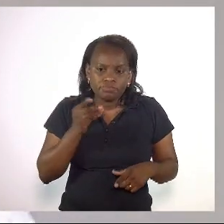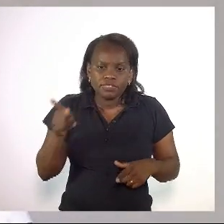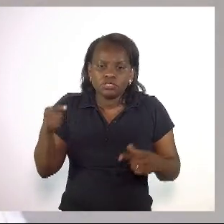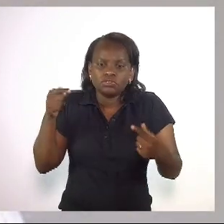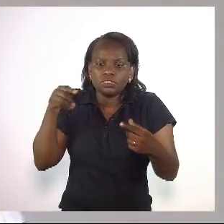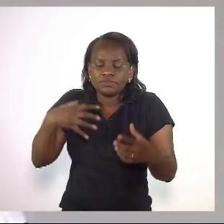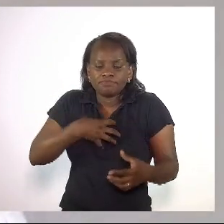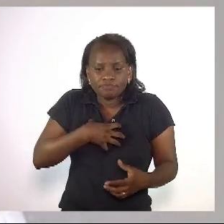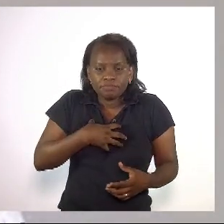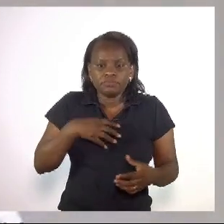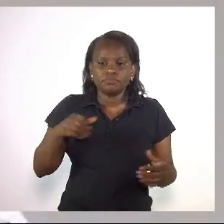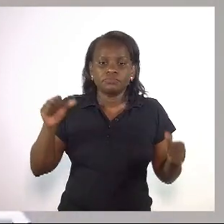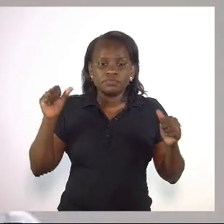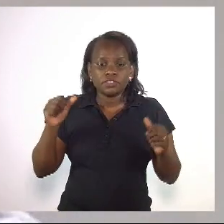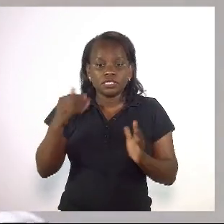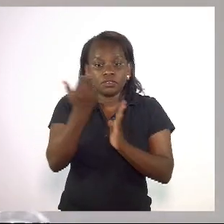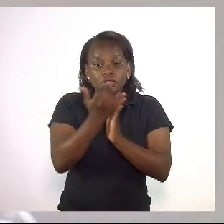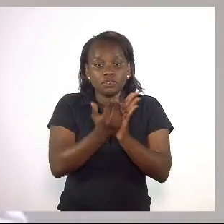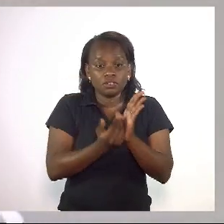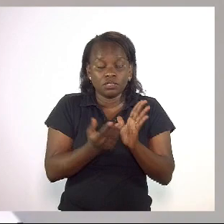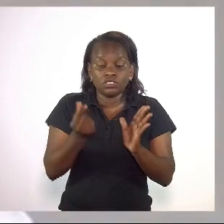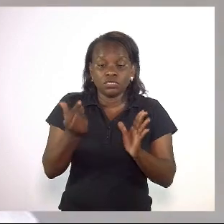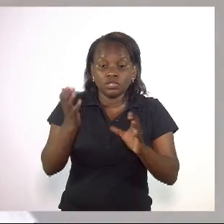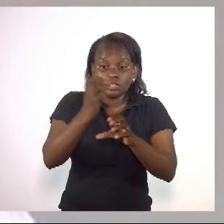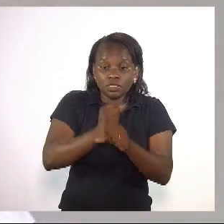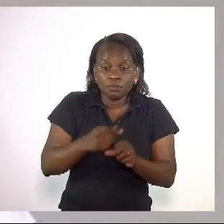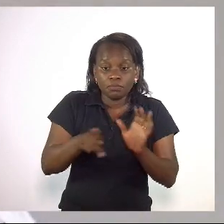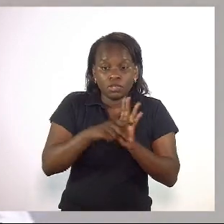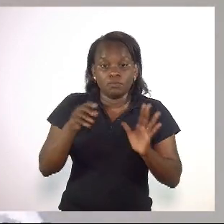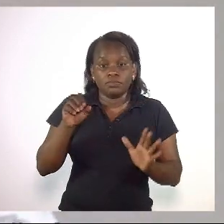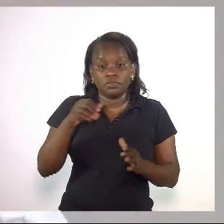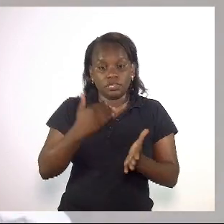afeta o orçamento da Secretaria de Educação.